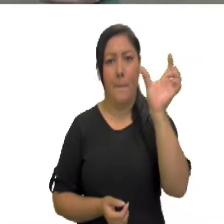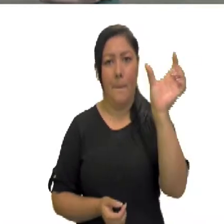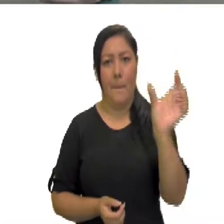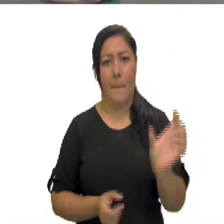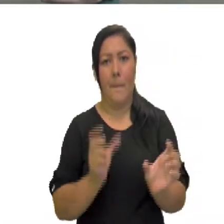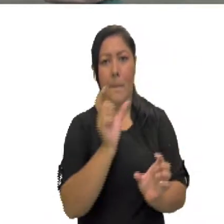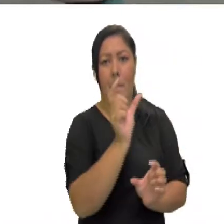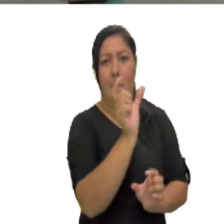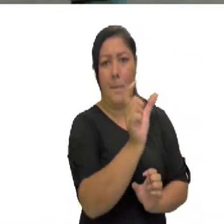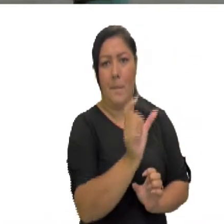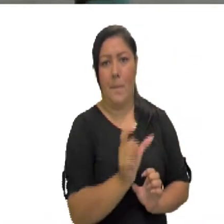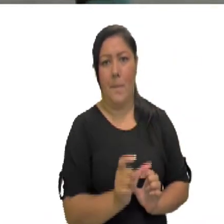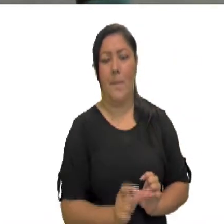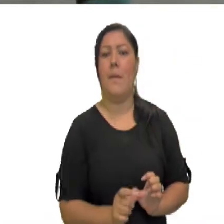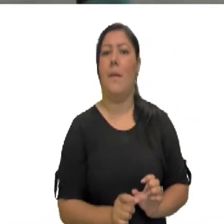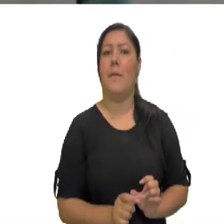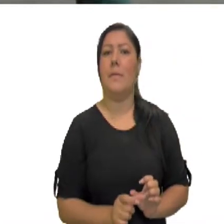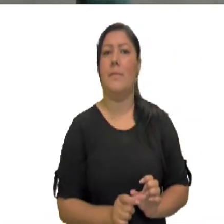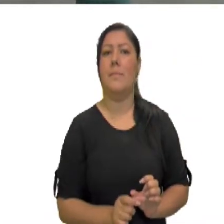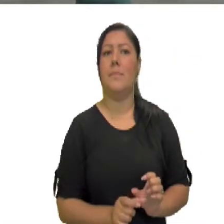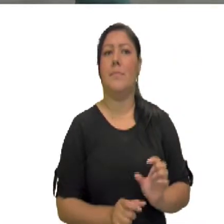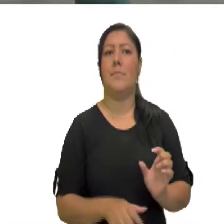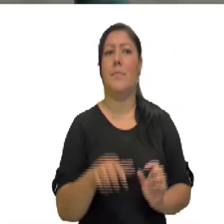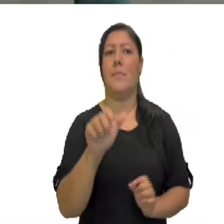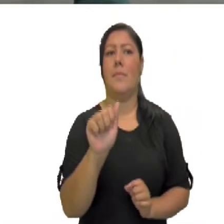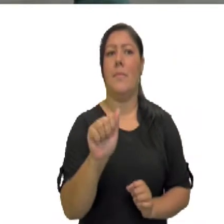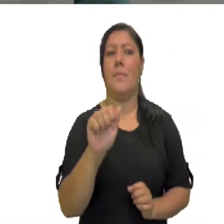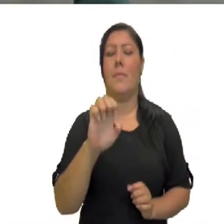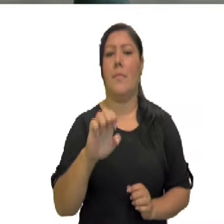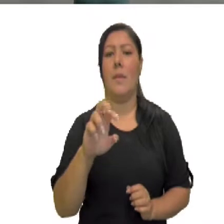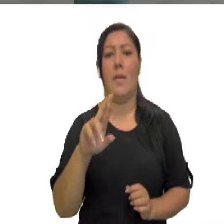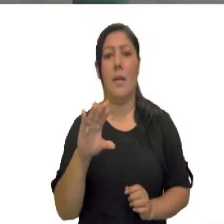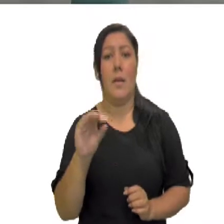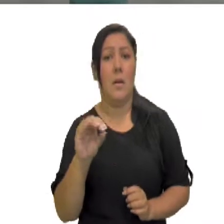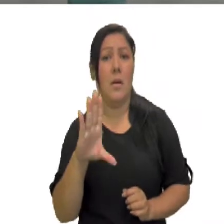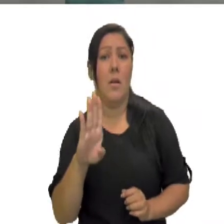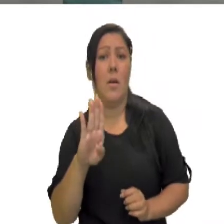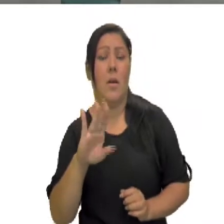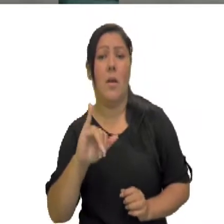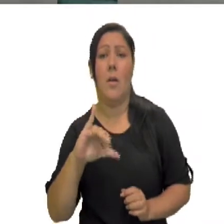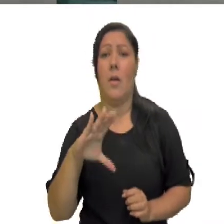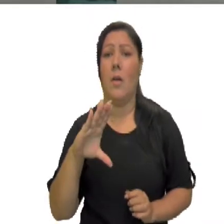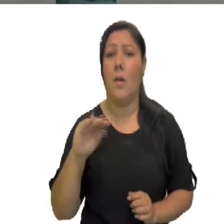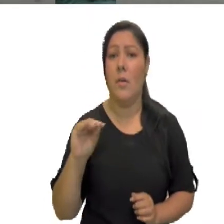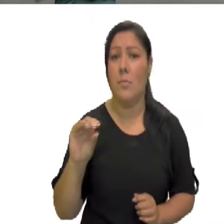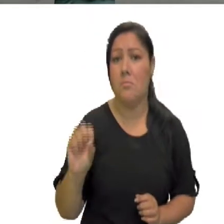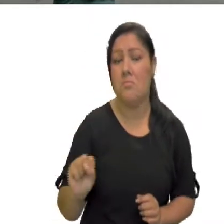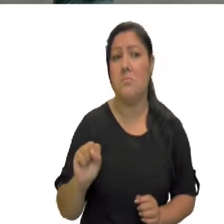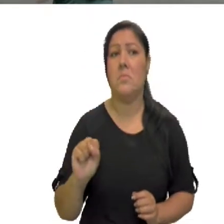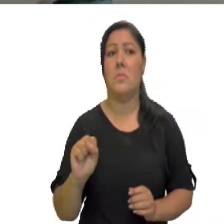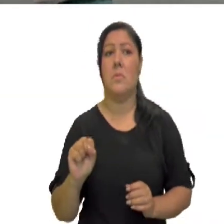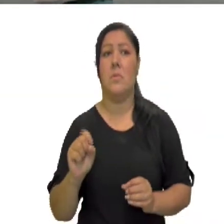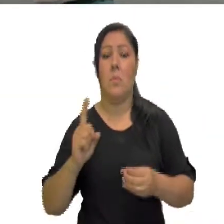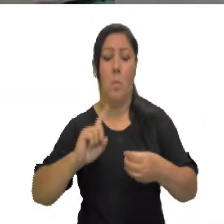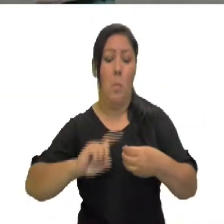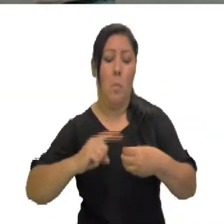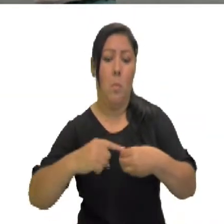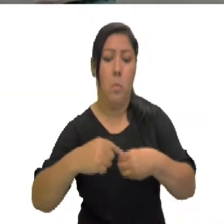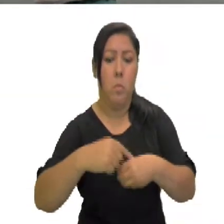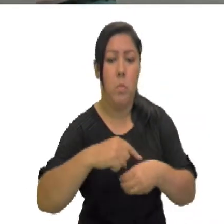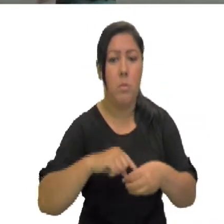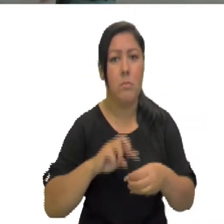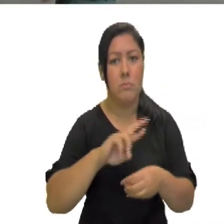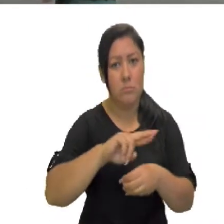aeróbicos, eles são pluricelulares. E nós já dissemos lá atrás o que é um ser